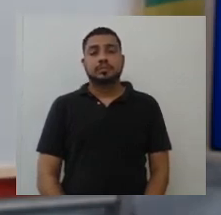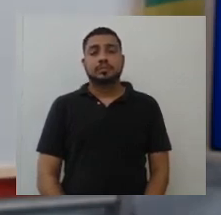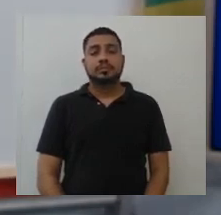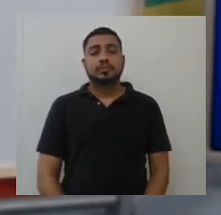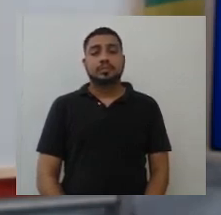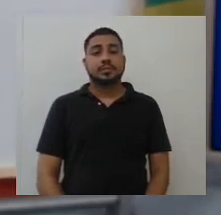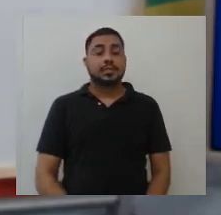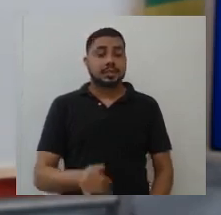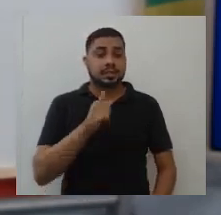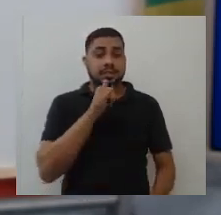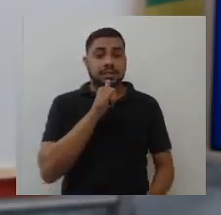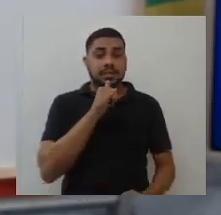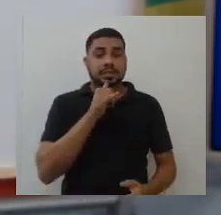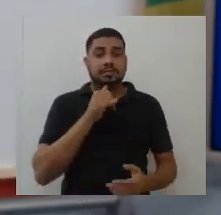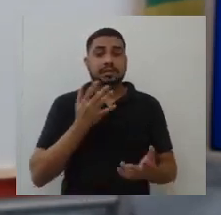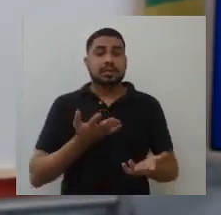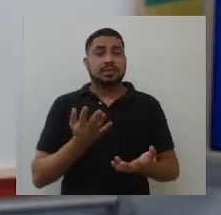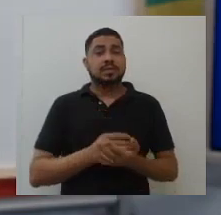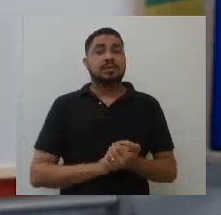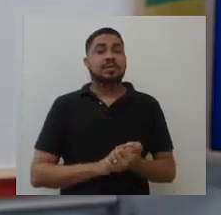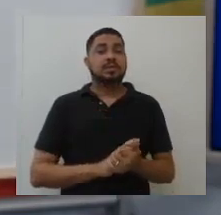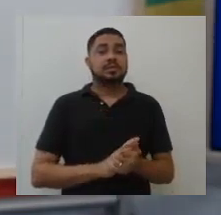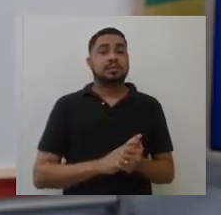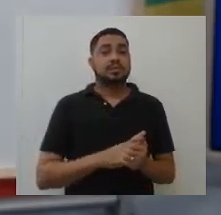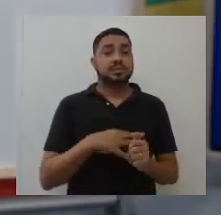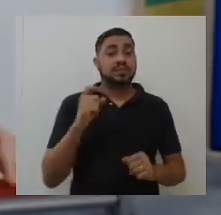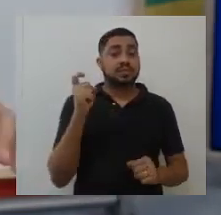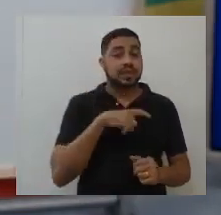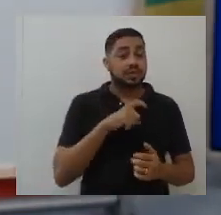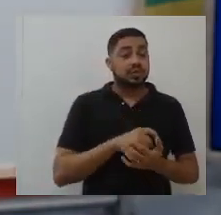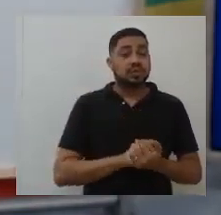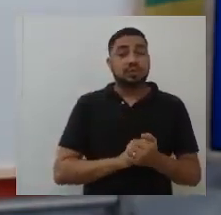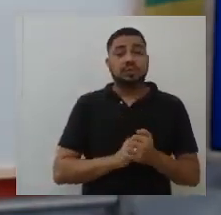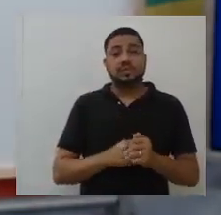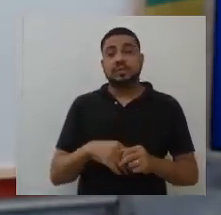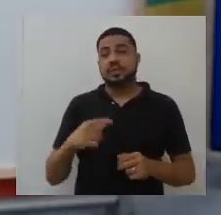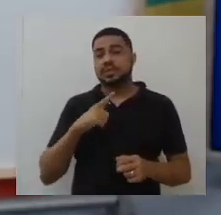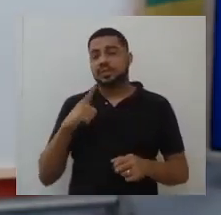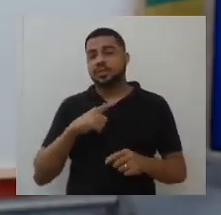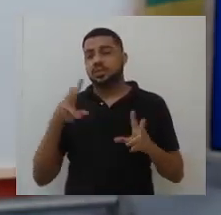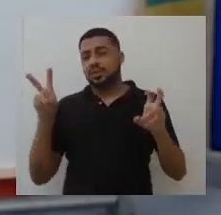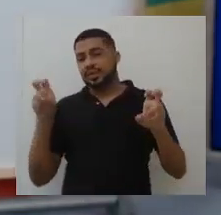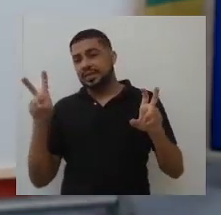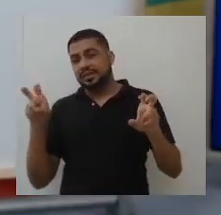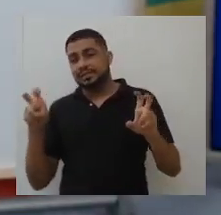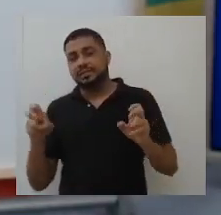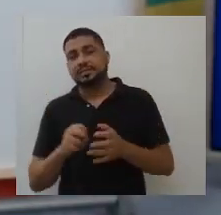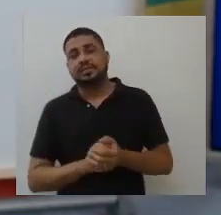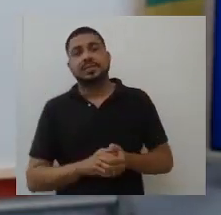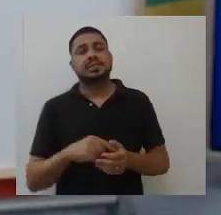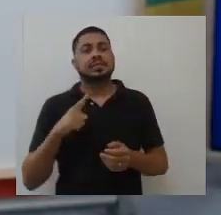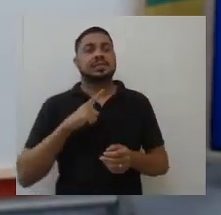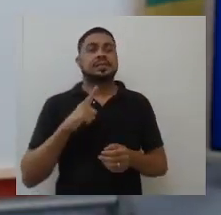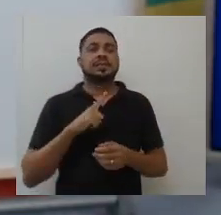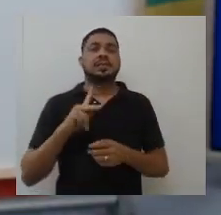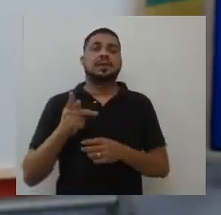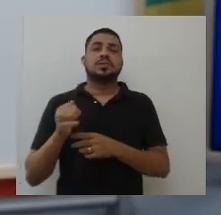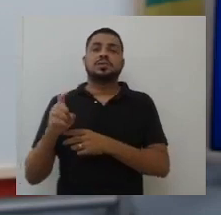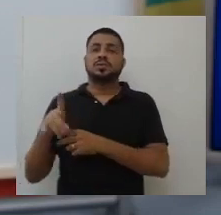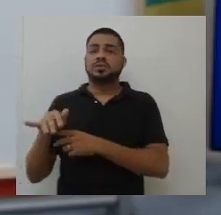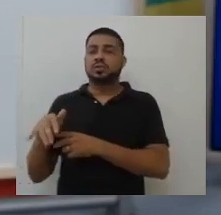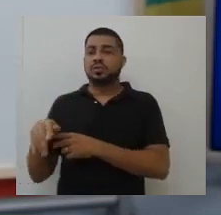Eu vou te dar um exemplo agora de um falso cognato. Inclusive o tema da nossa aula lá, a chamada, né, tem lá How do you